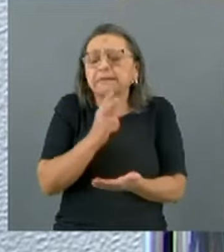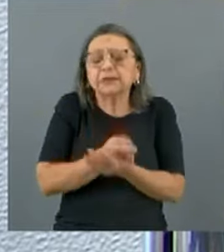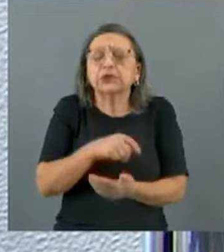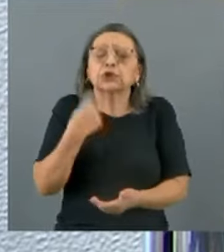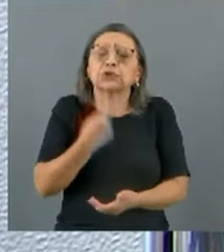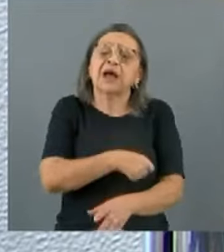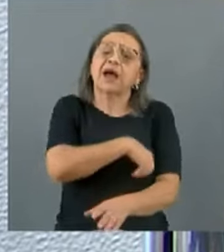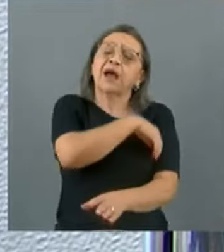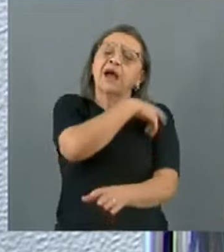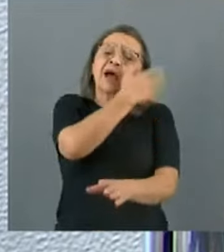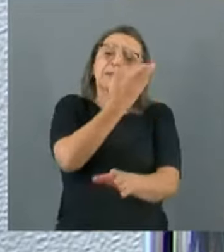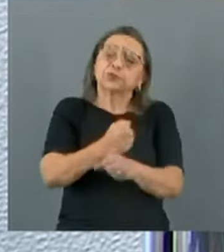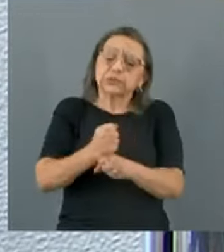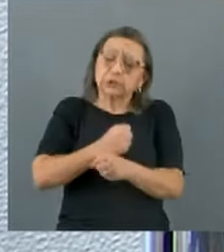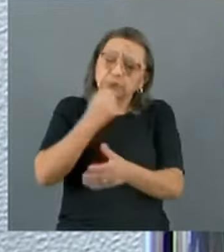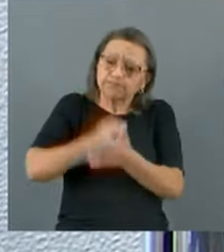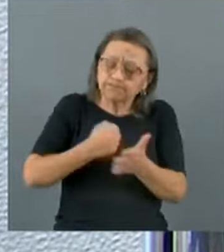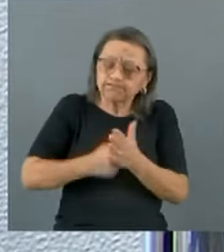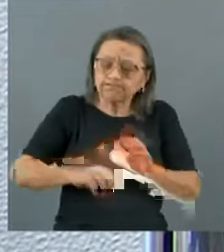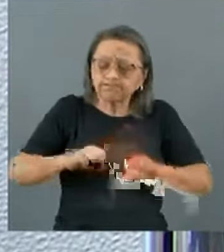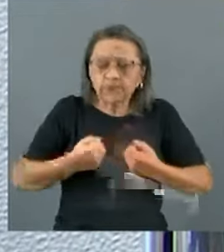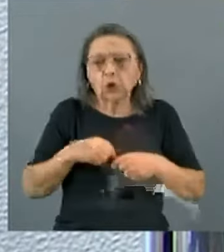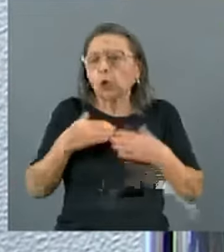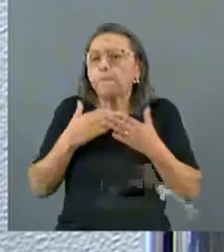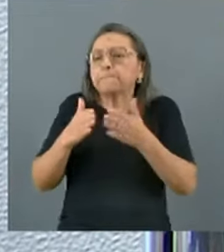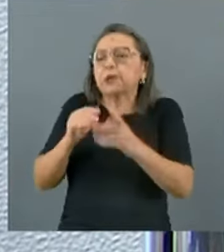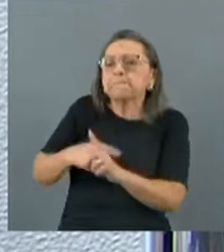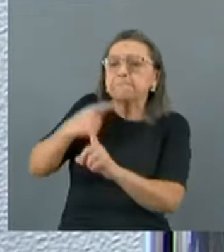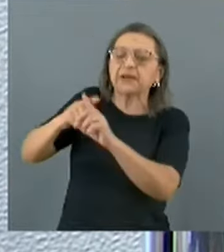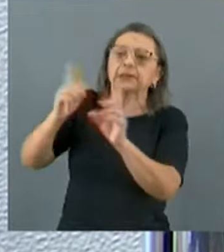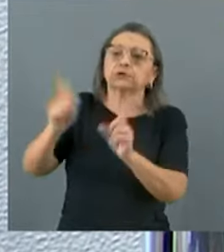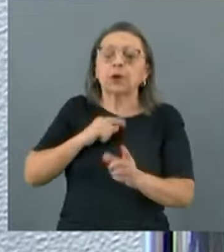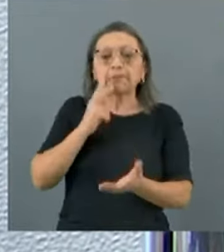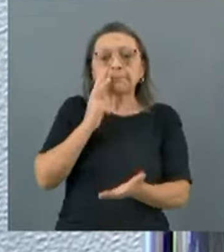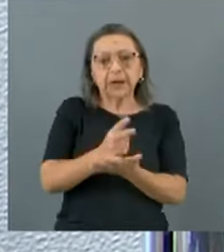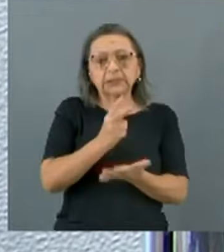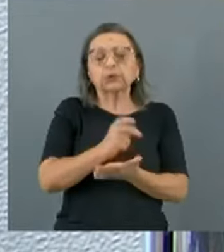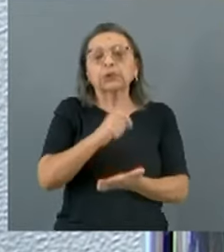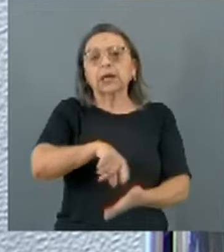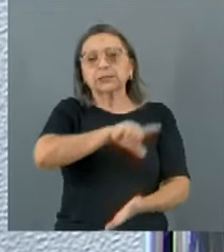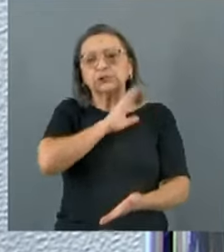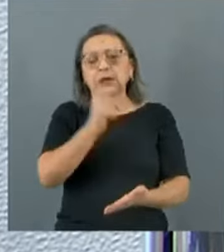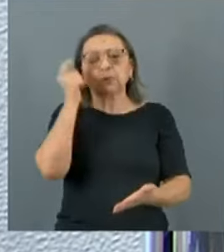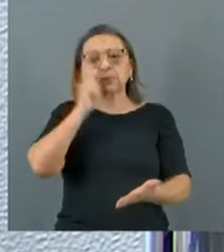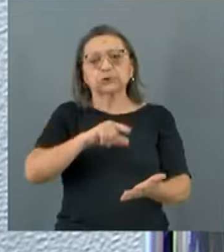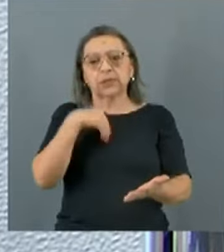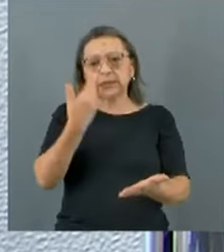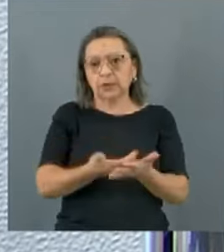esforço ter. Nós não queremos nada mais, nós só queremos manter aquilo que nós conquistamos